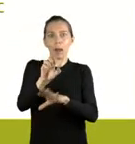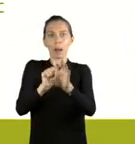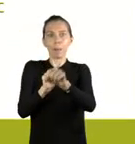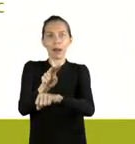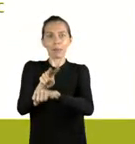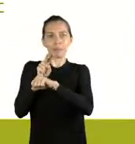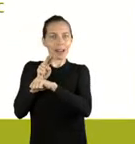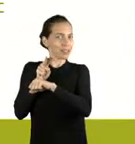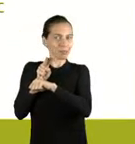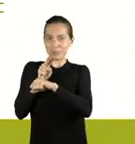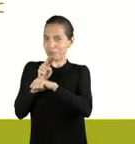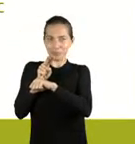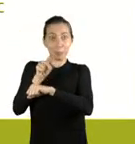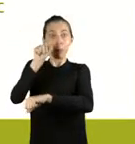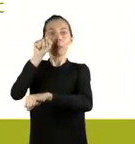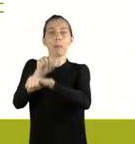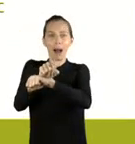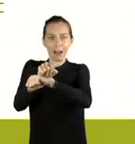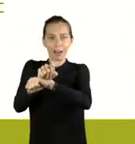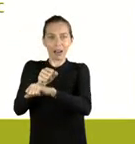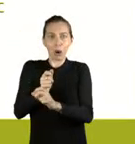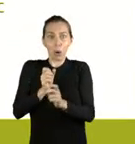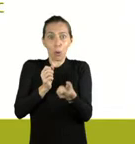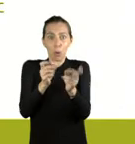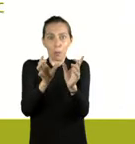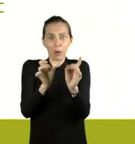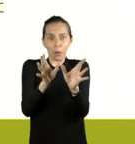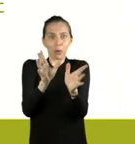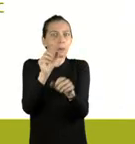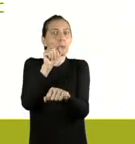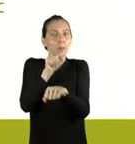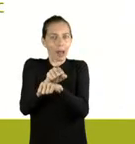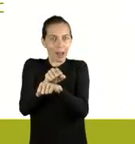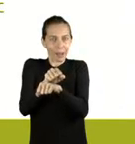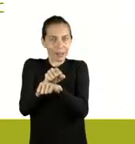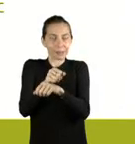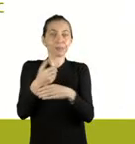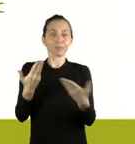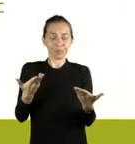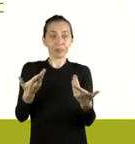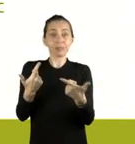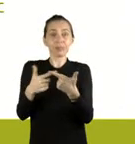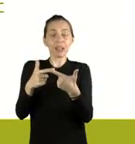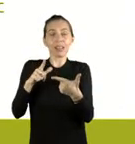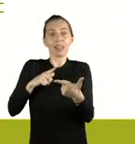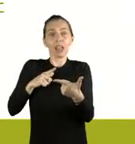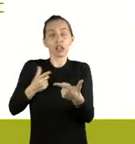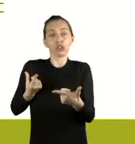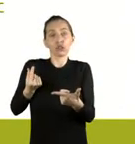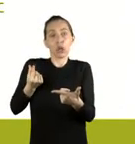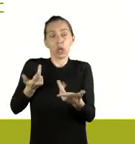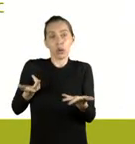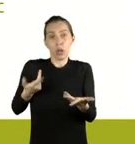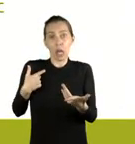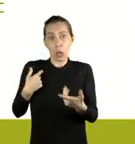de consumir. Porque, primeiro, eu não vou pegar dinheiro emprestado. Segundo, eu prefiro deixar o meu dinheiro aplicado